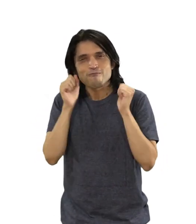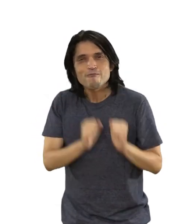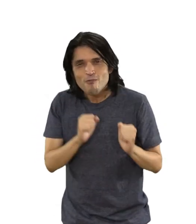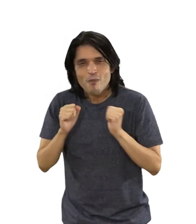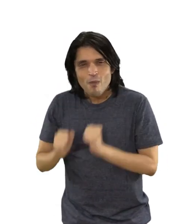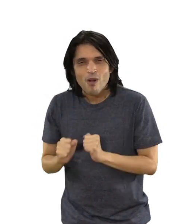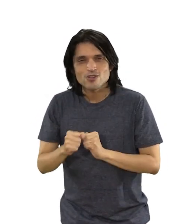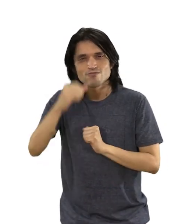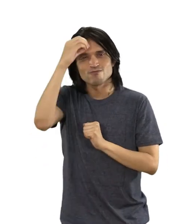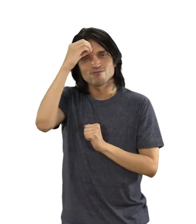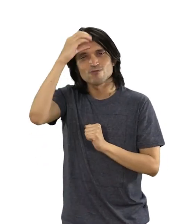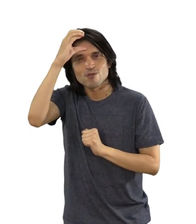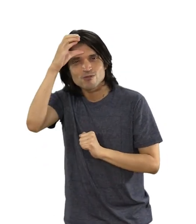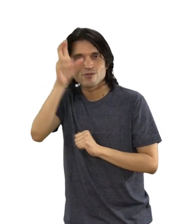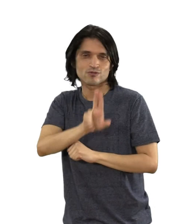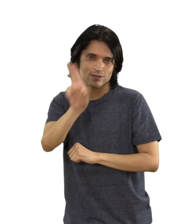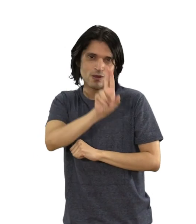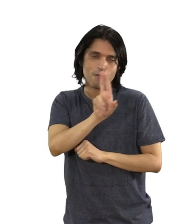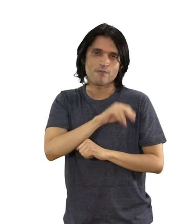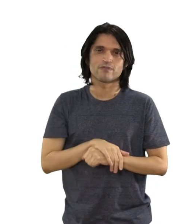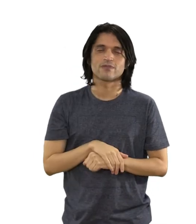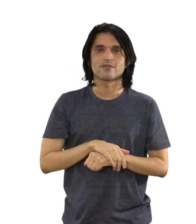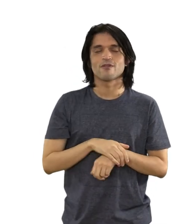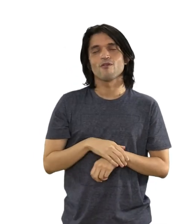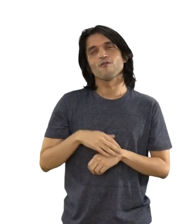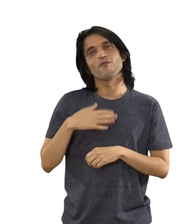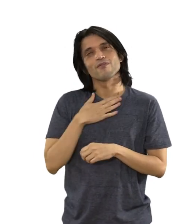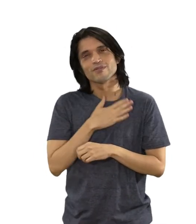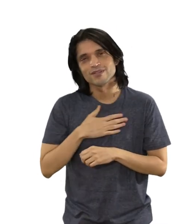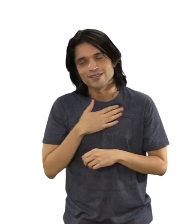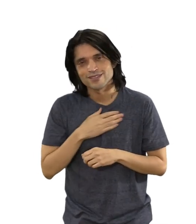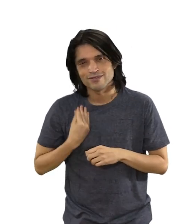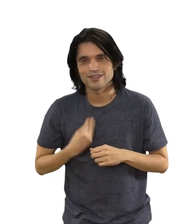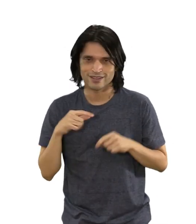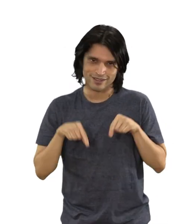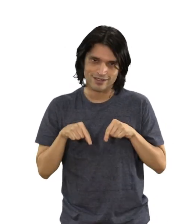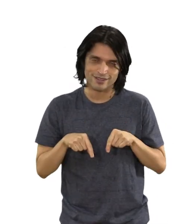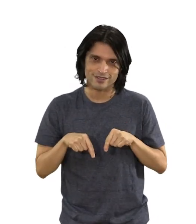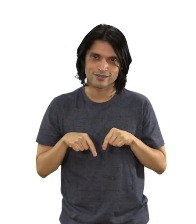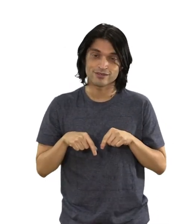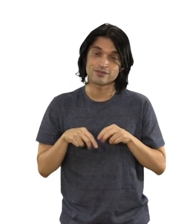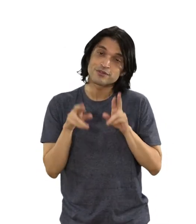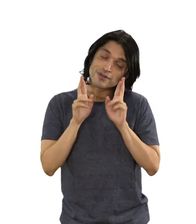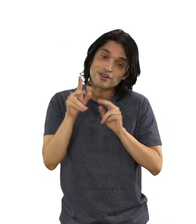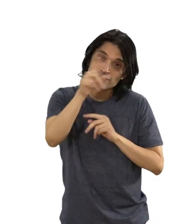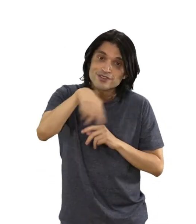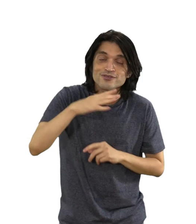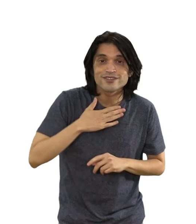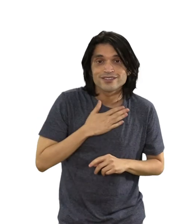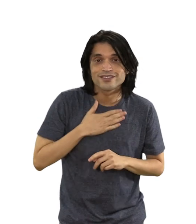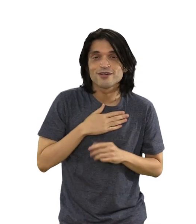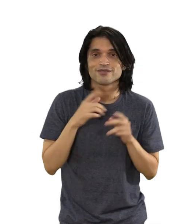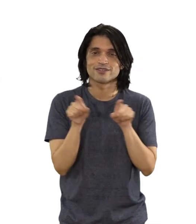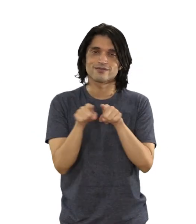para usar os conhecimentos adquiridos. Foi um prazer estar aqui. Espero que tenham